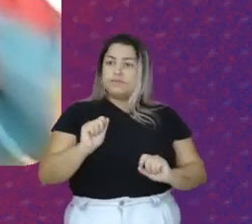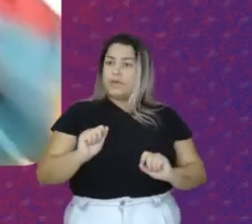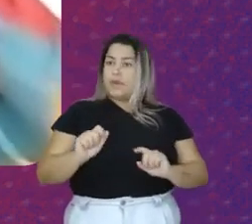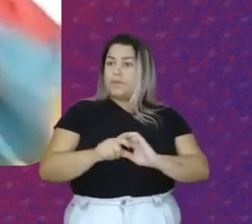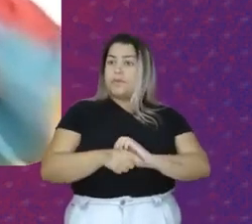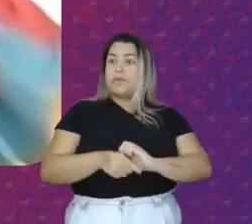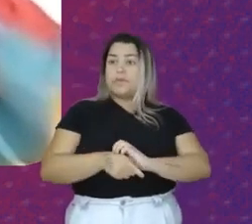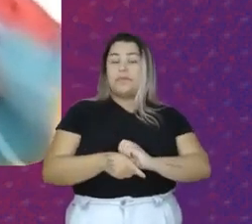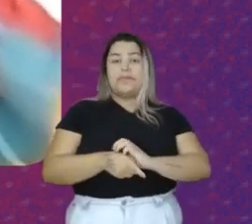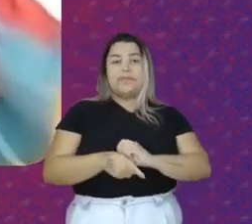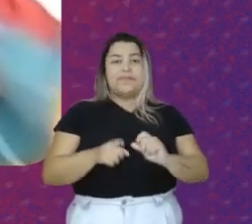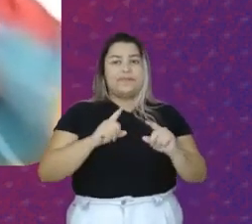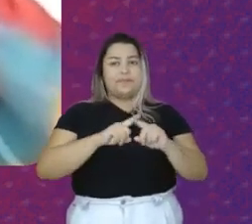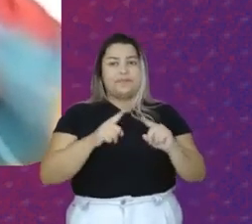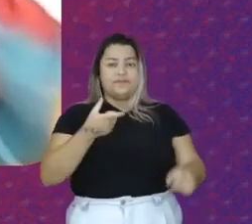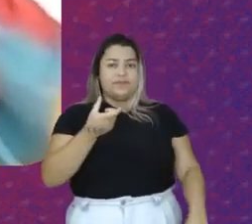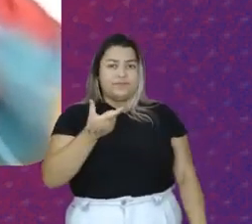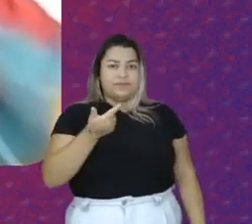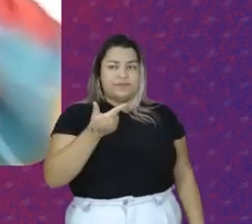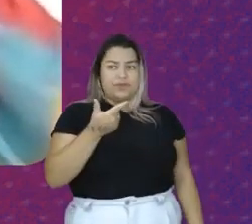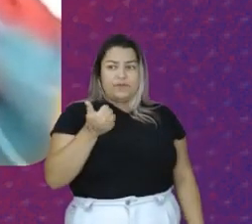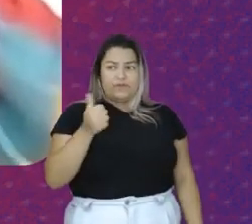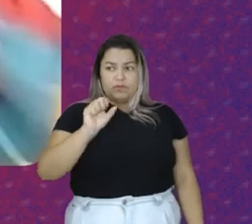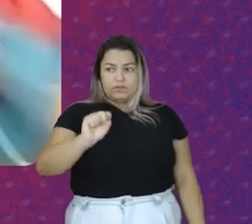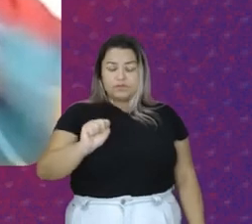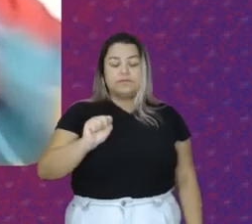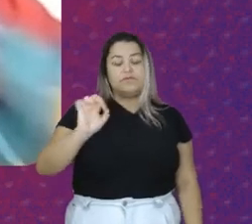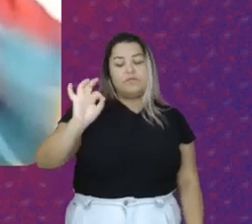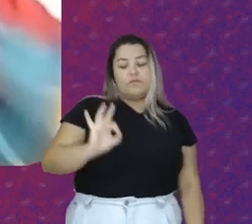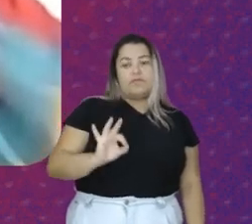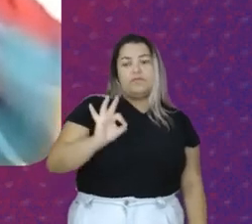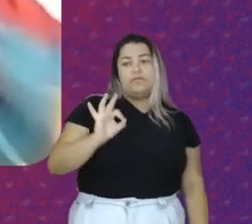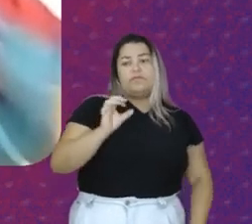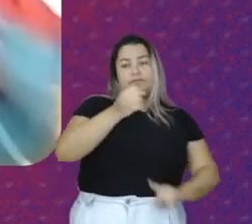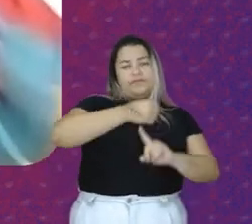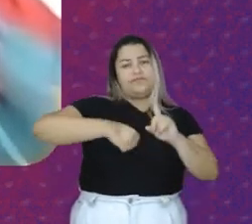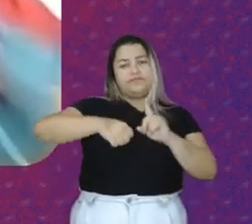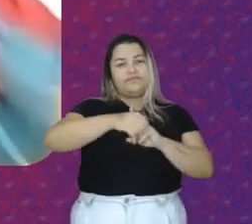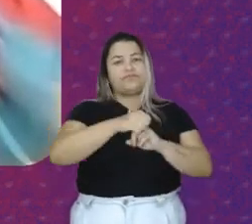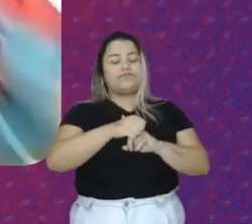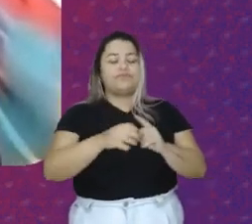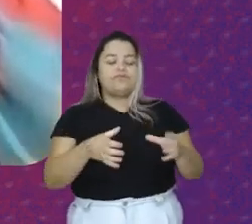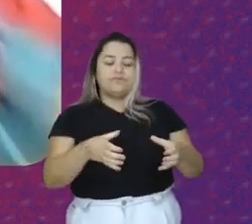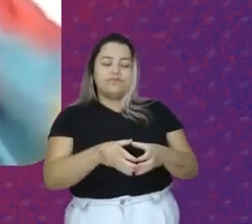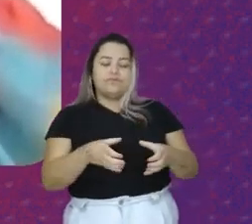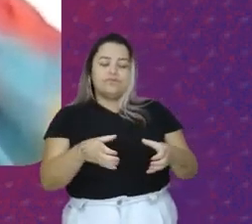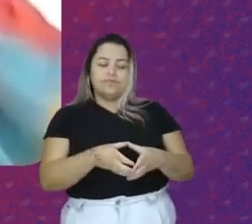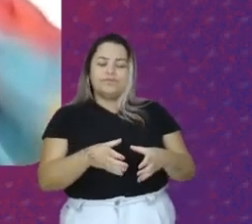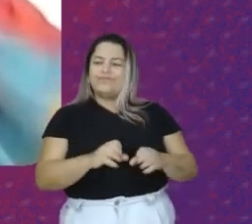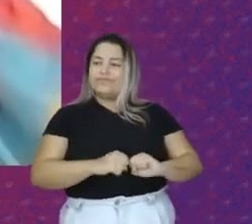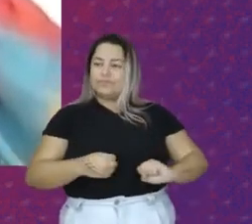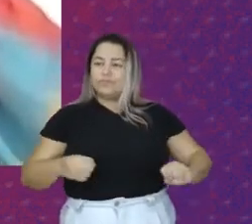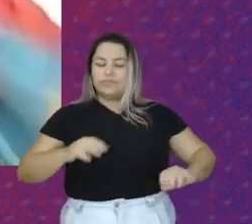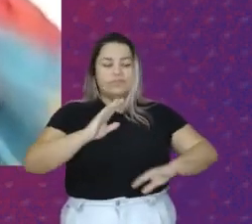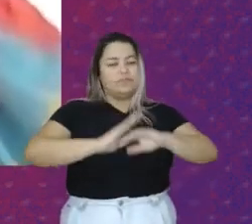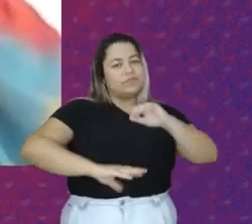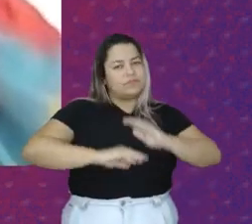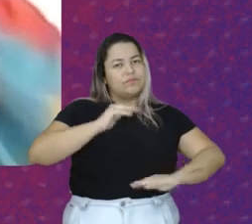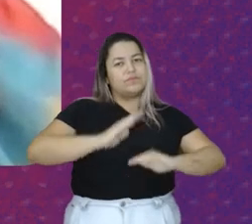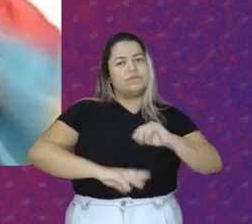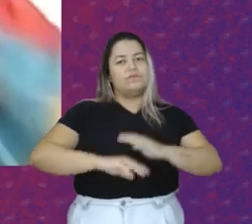mas nós, mulheres negras, somos 28% da sociedade, o maior grupo, o maior contingente populacional, e